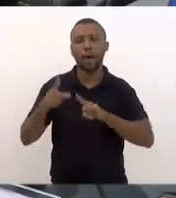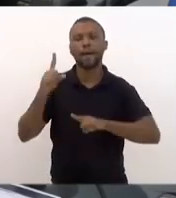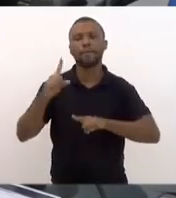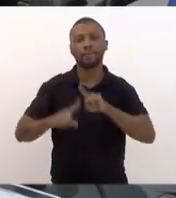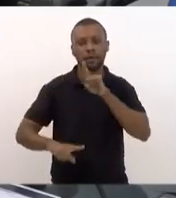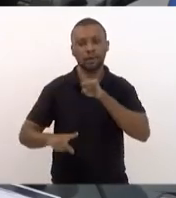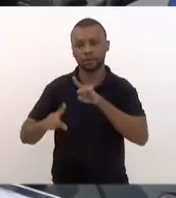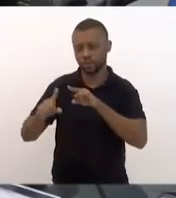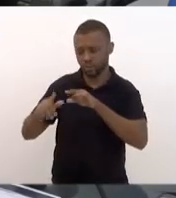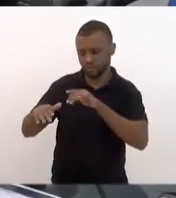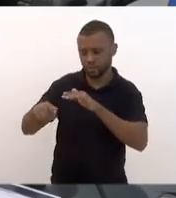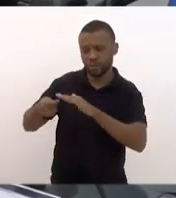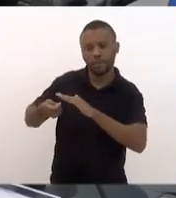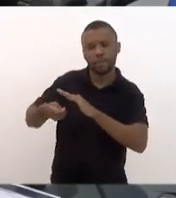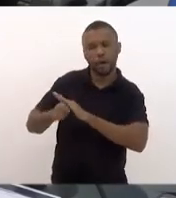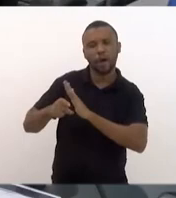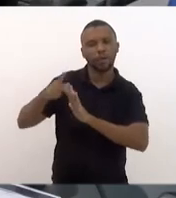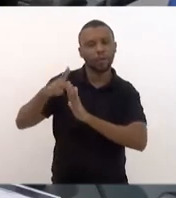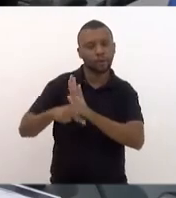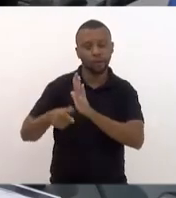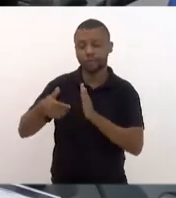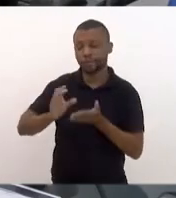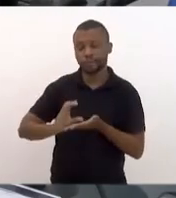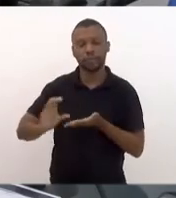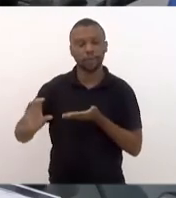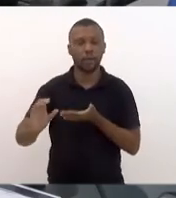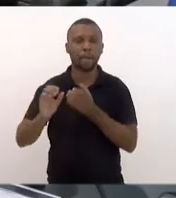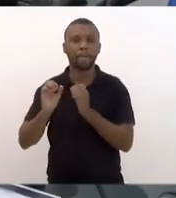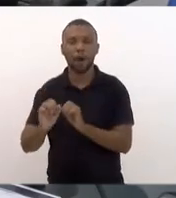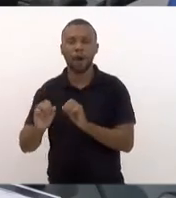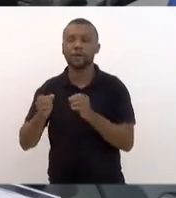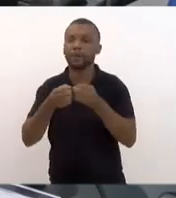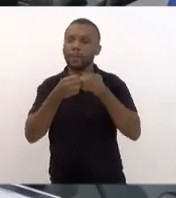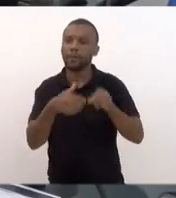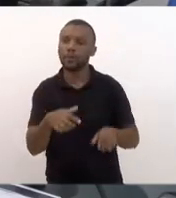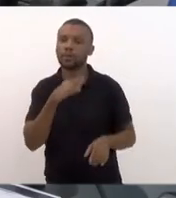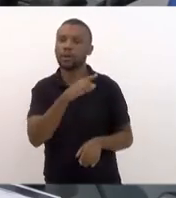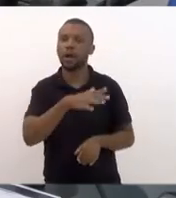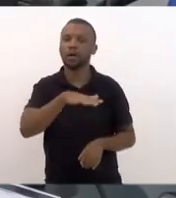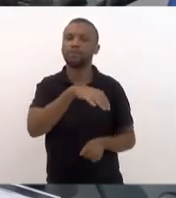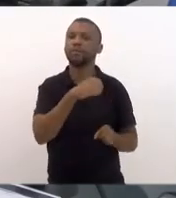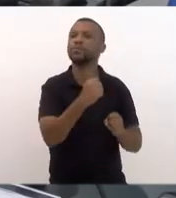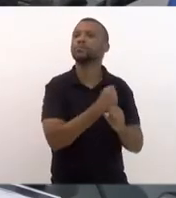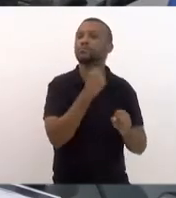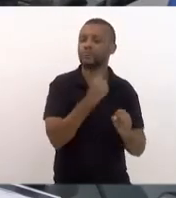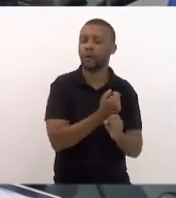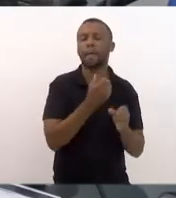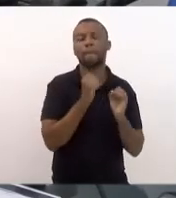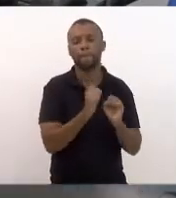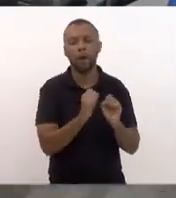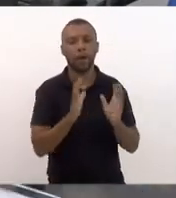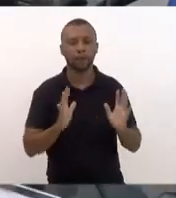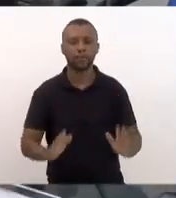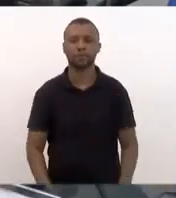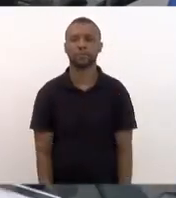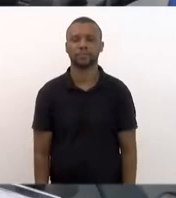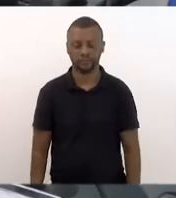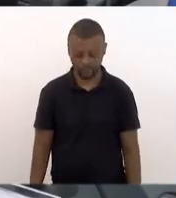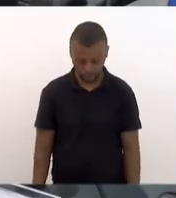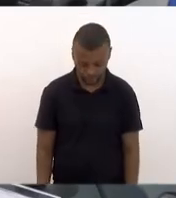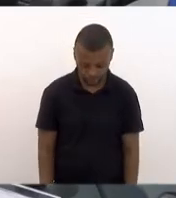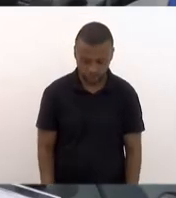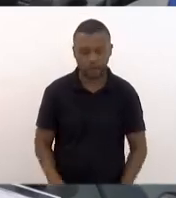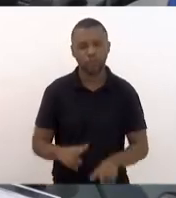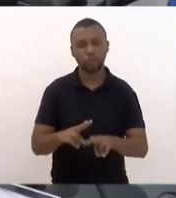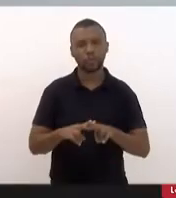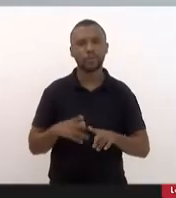faixa de projeto pode exatamente comprometer a faixa de domínio, claro, claro, da rodovia. Por isso que a intervenção